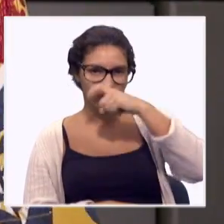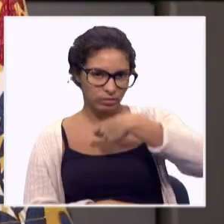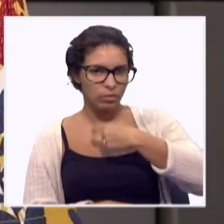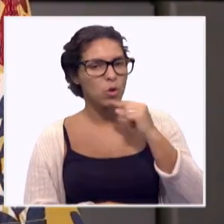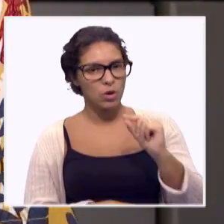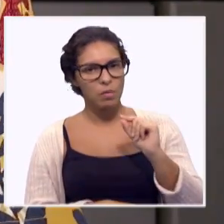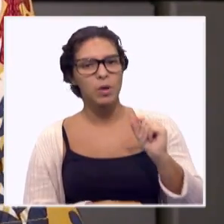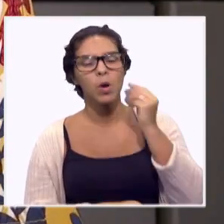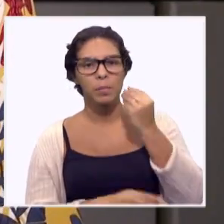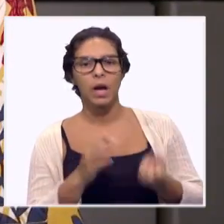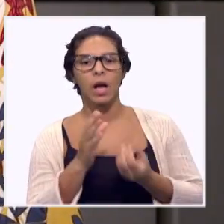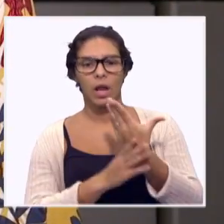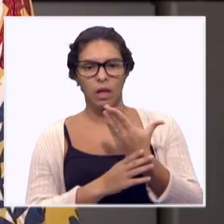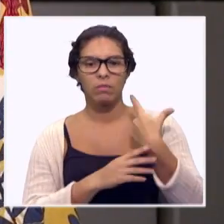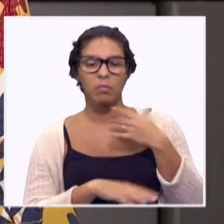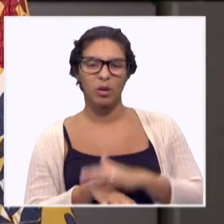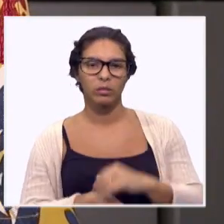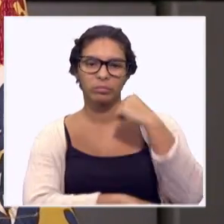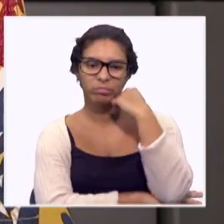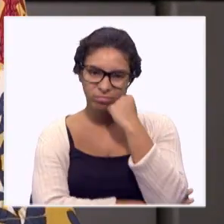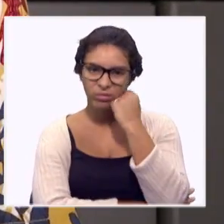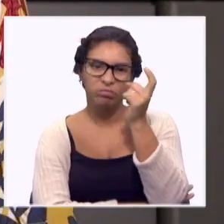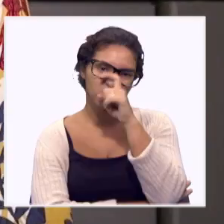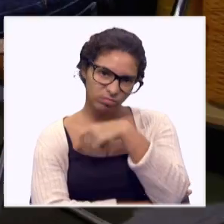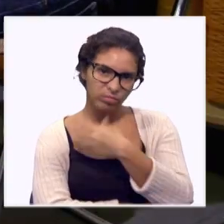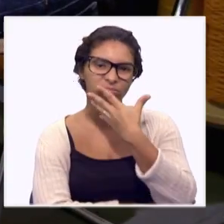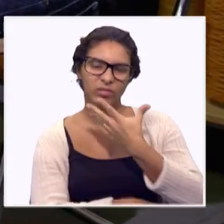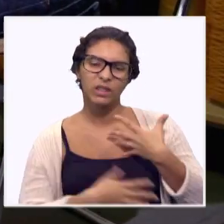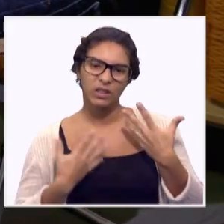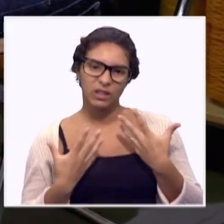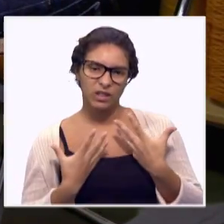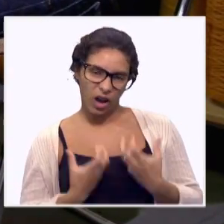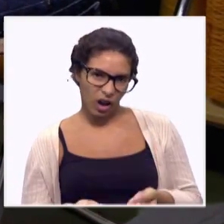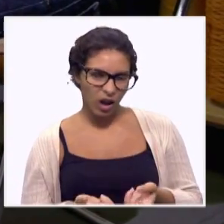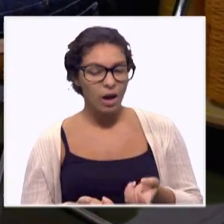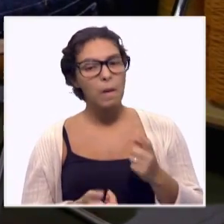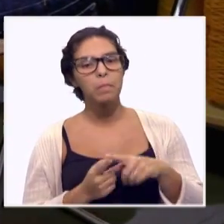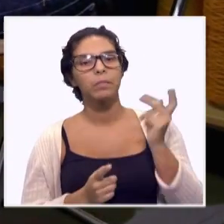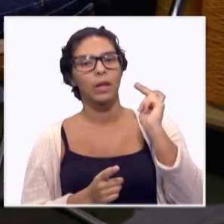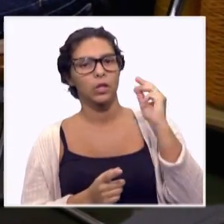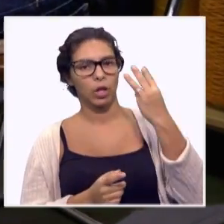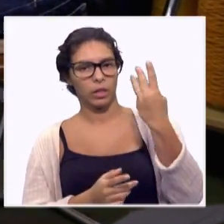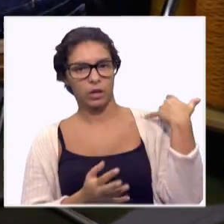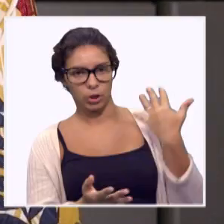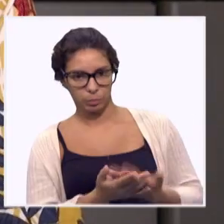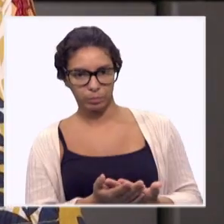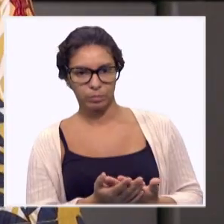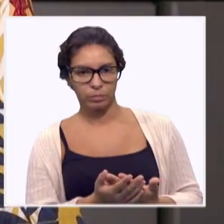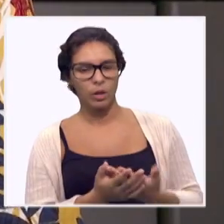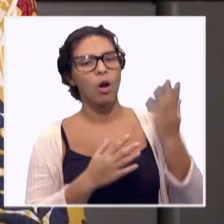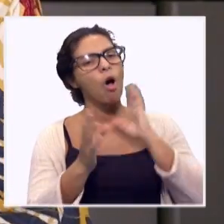Barbudo Aborrecido começou por isso mesmo, por estar aborrecido. Mas há cerca de 3